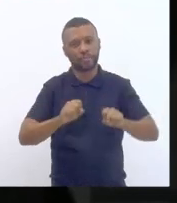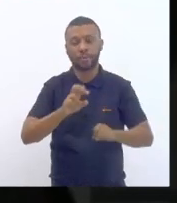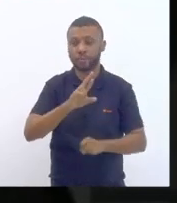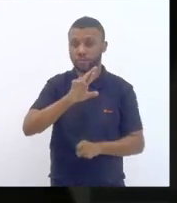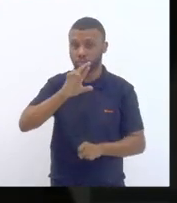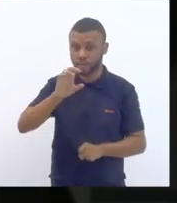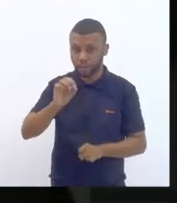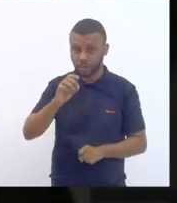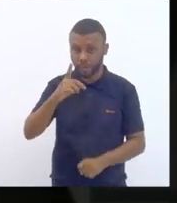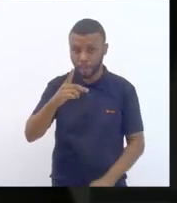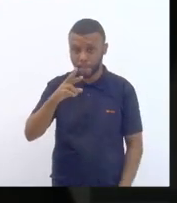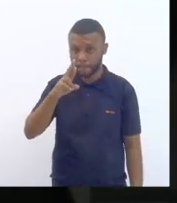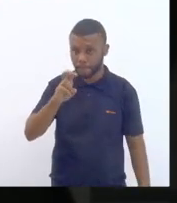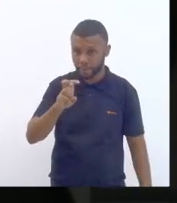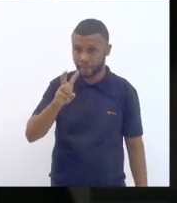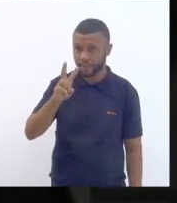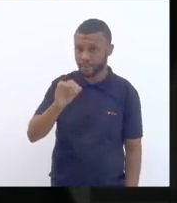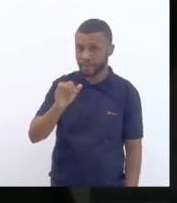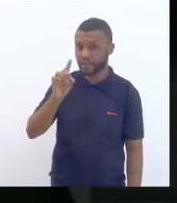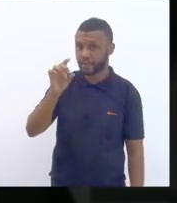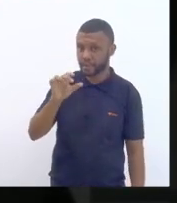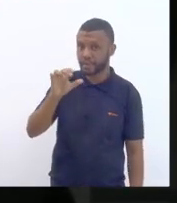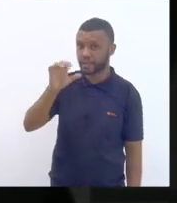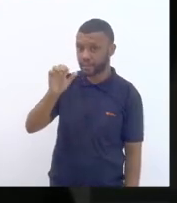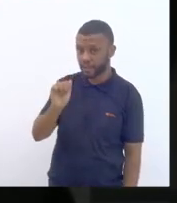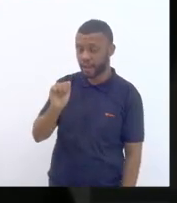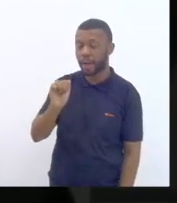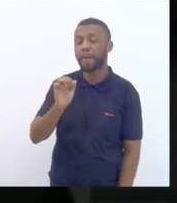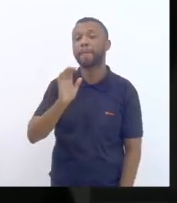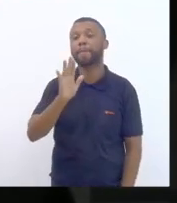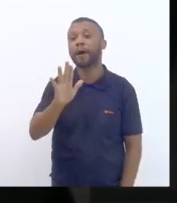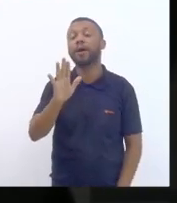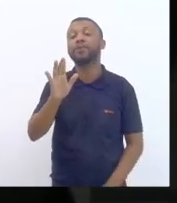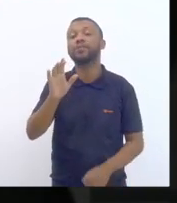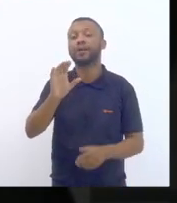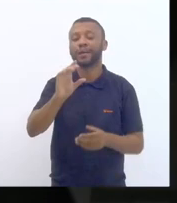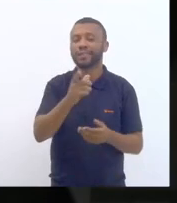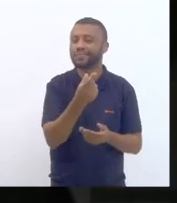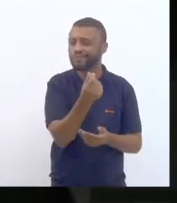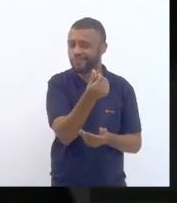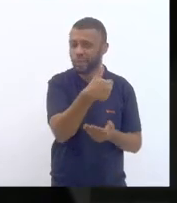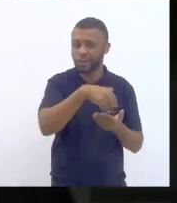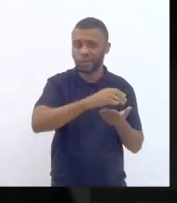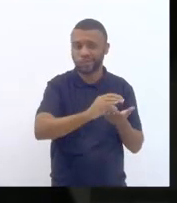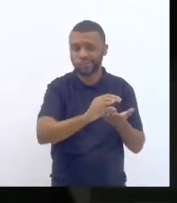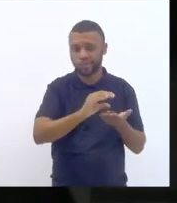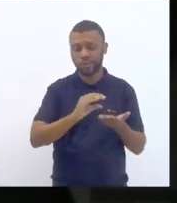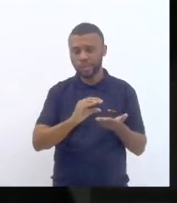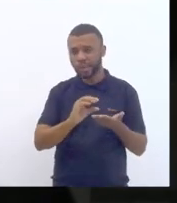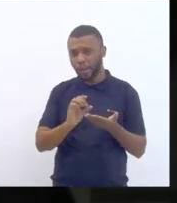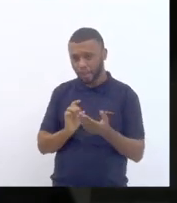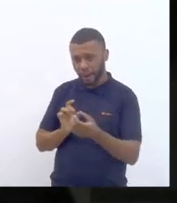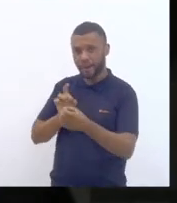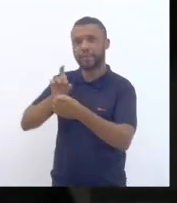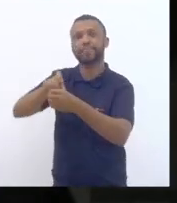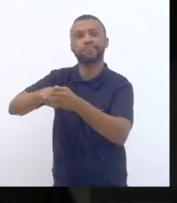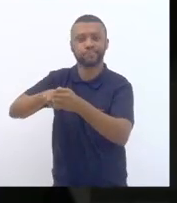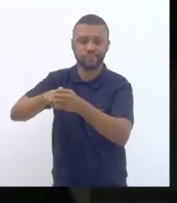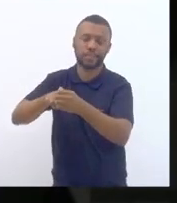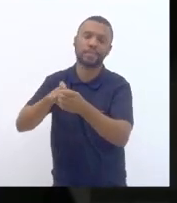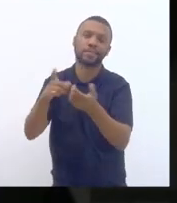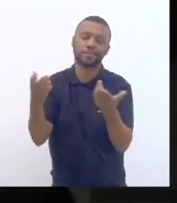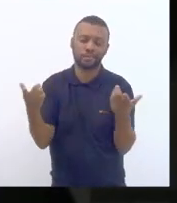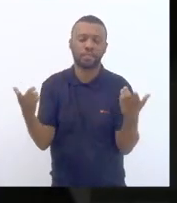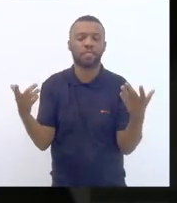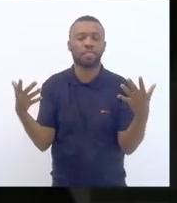Rio Previdência é mais devolvendo aquele dinheiro que receberam uma época que se não